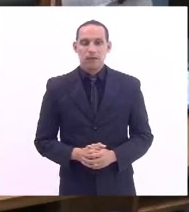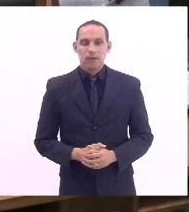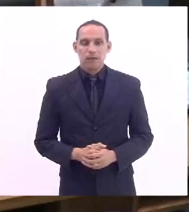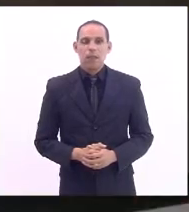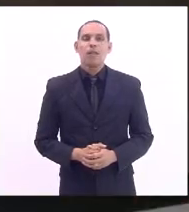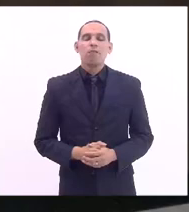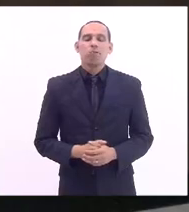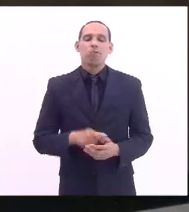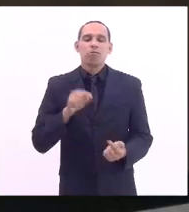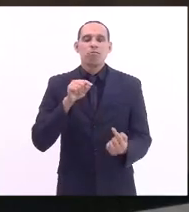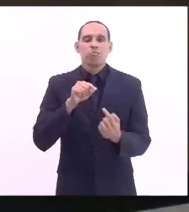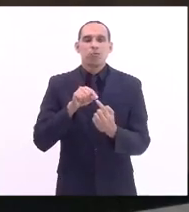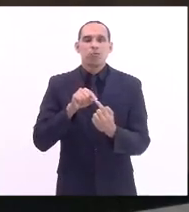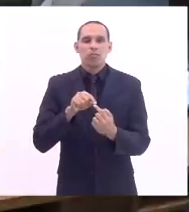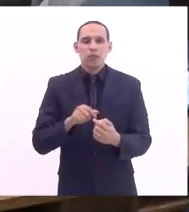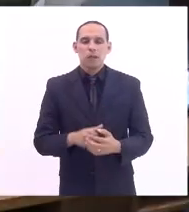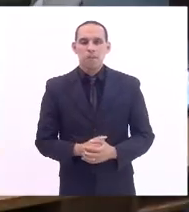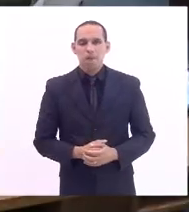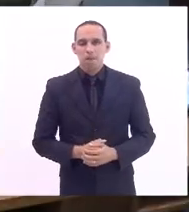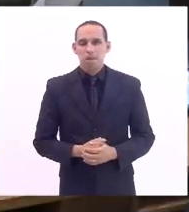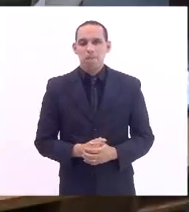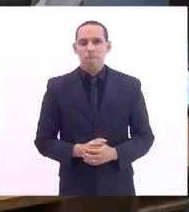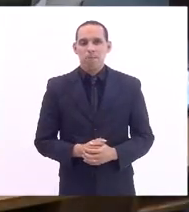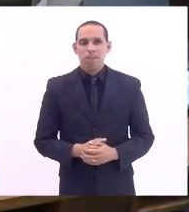Parecer favorável.